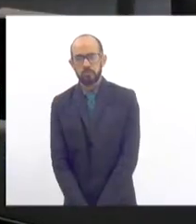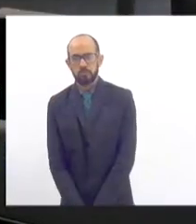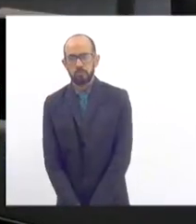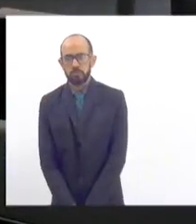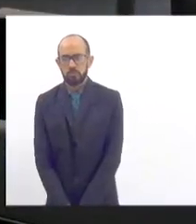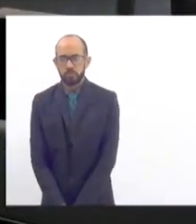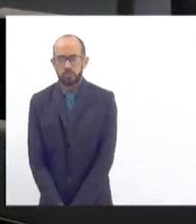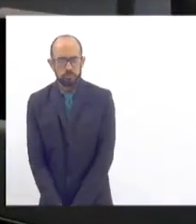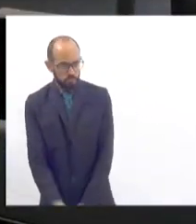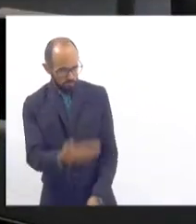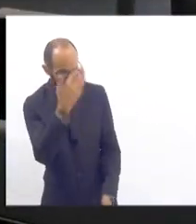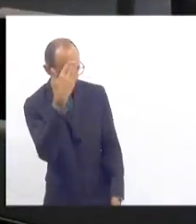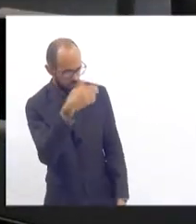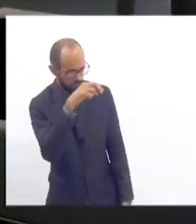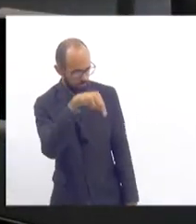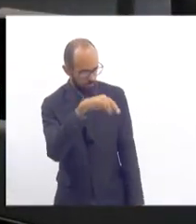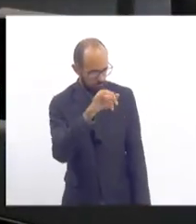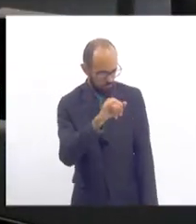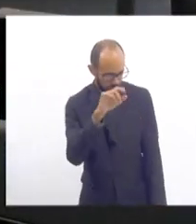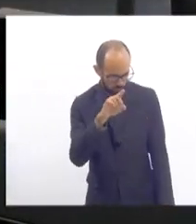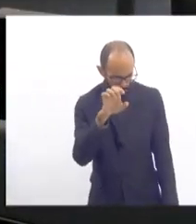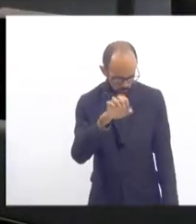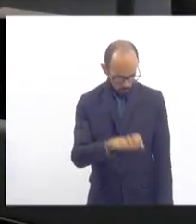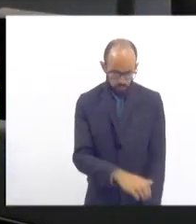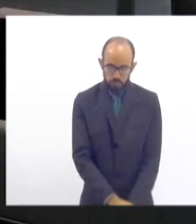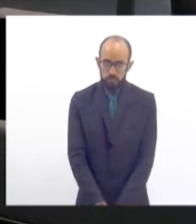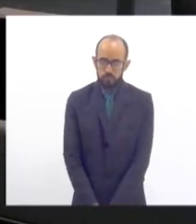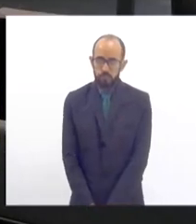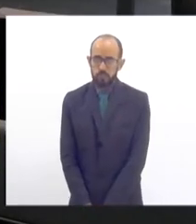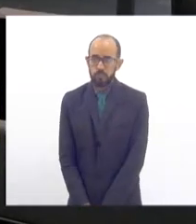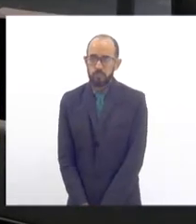Obrigado, Neide. E, entendido.